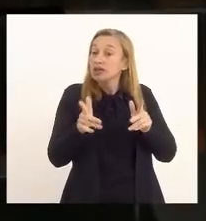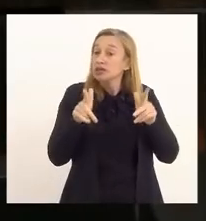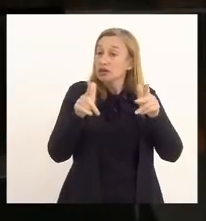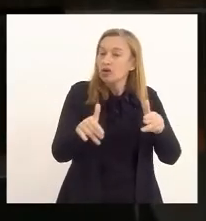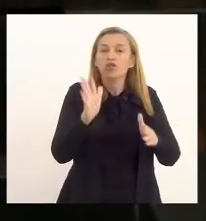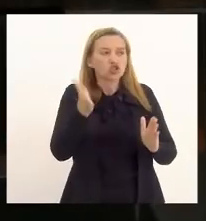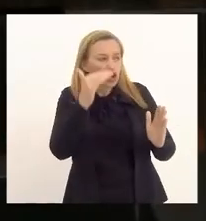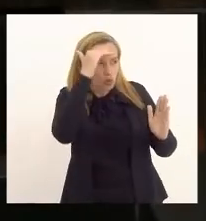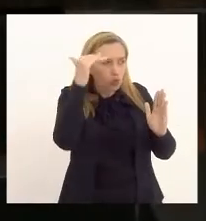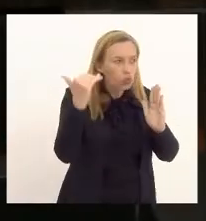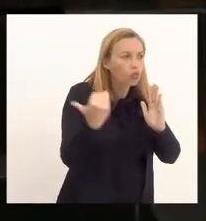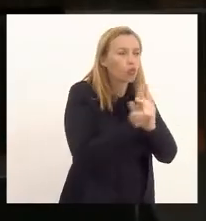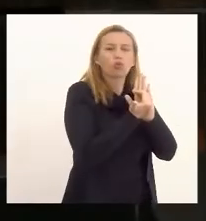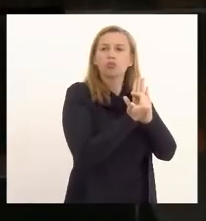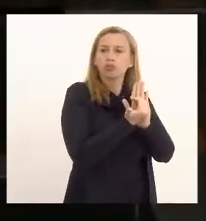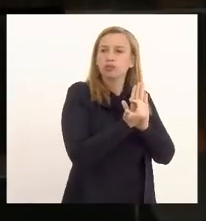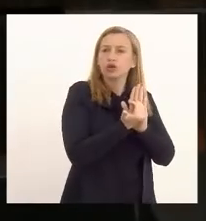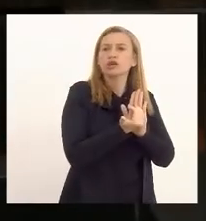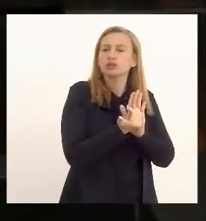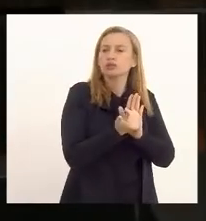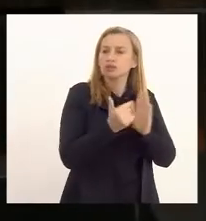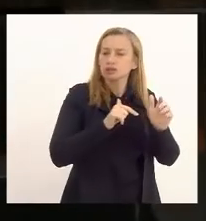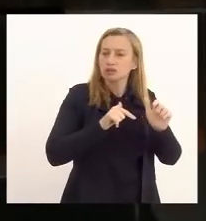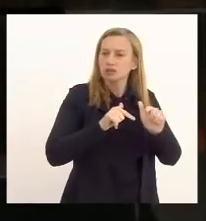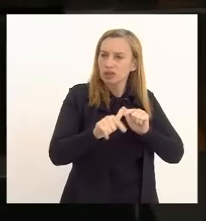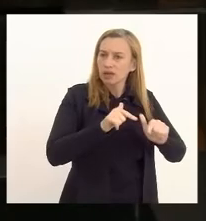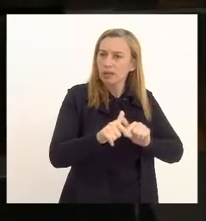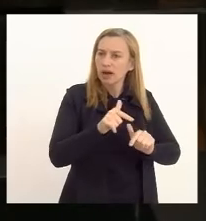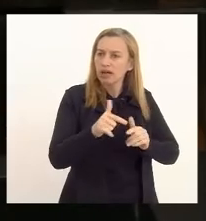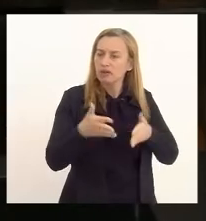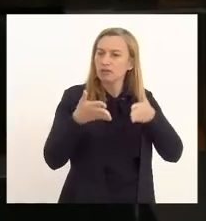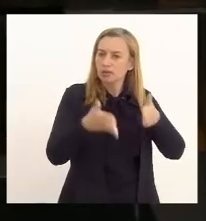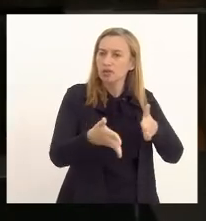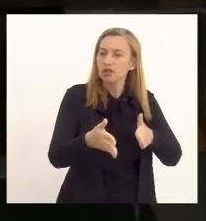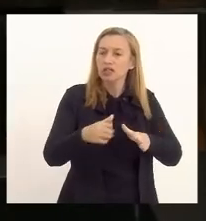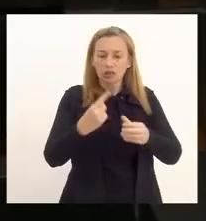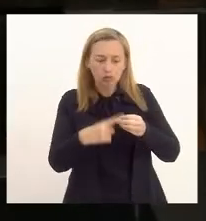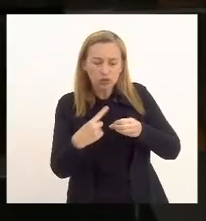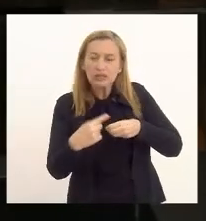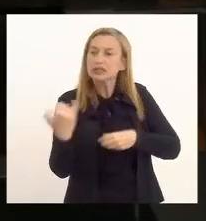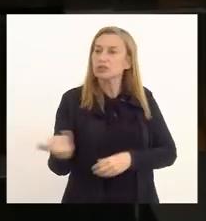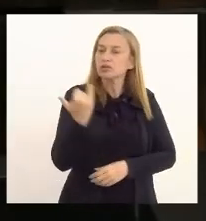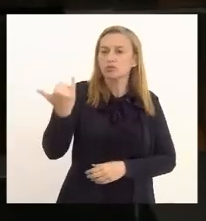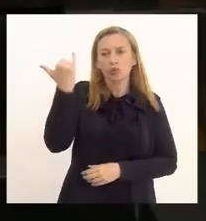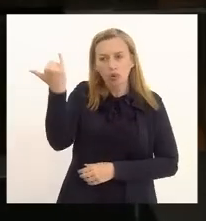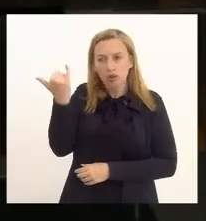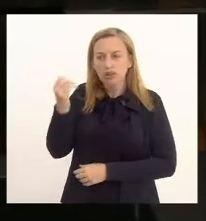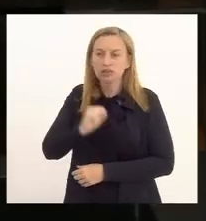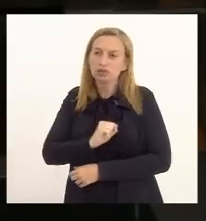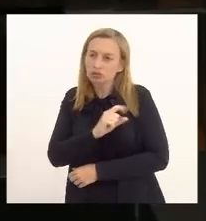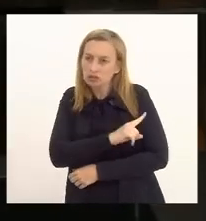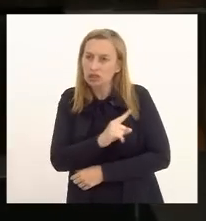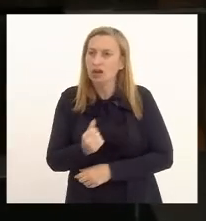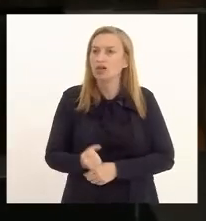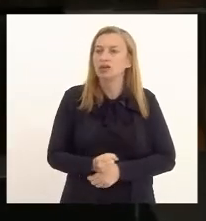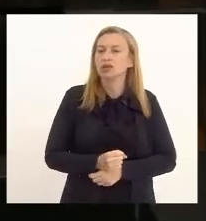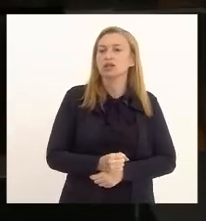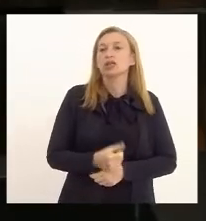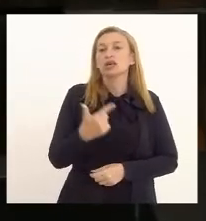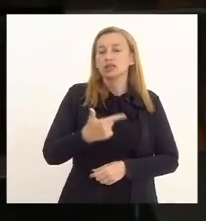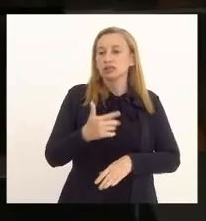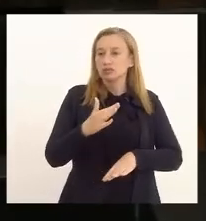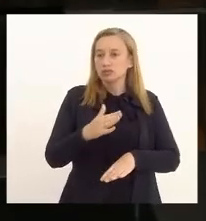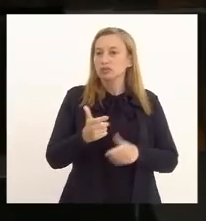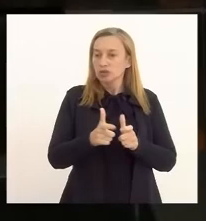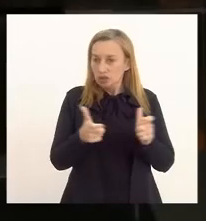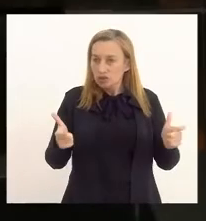cumpre um papel central, inclusive estando em municípios tão importantes como o município de São Gonçalo, segundo maior do